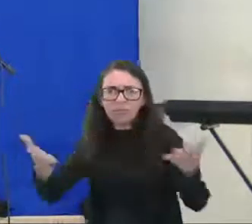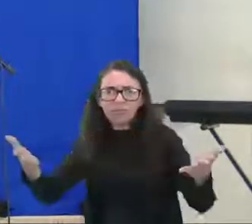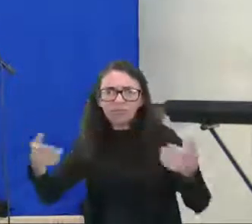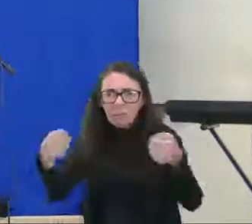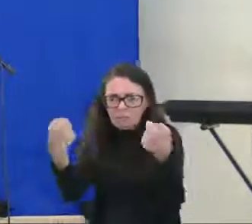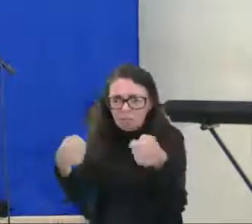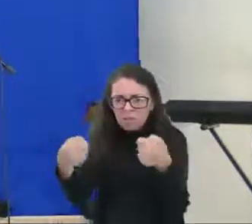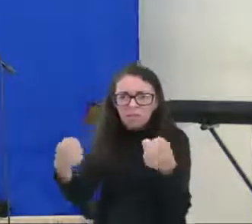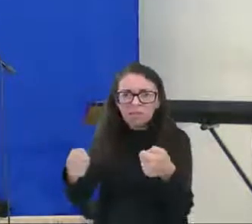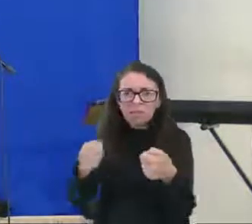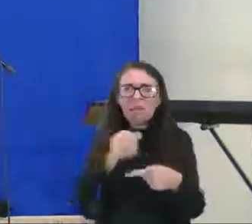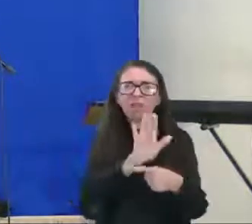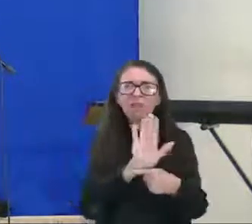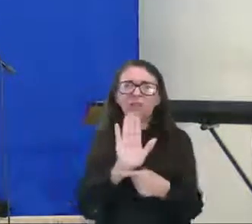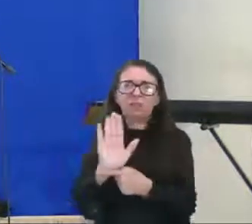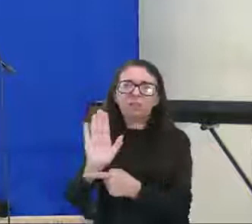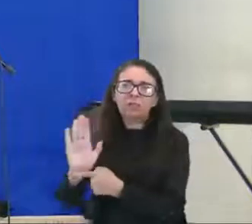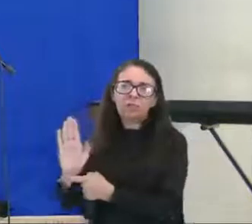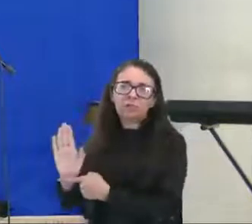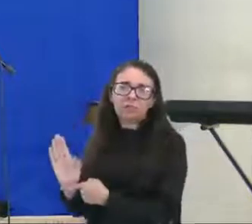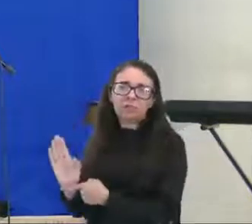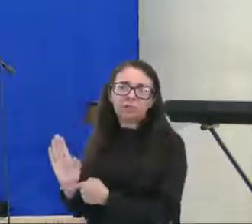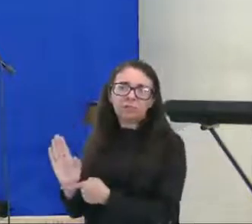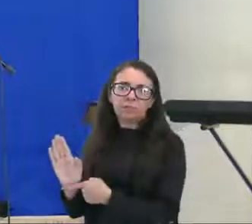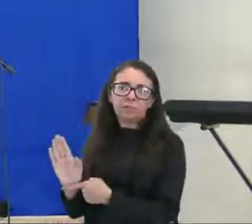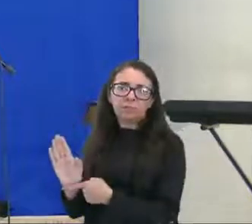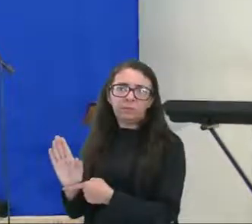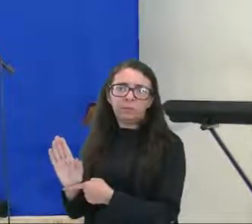de Santo de Deus dentro de nós, então